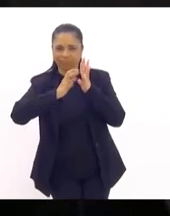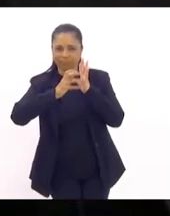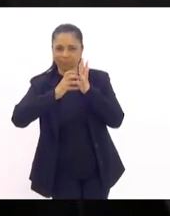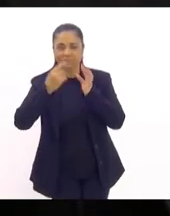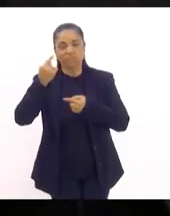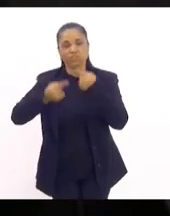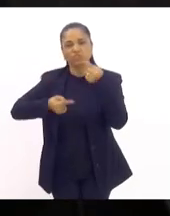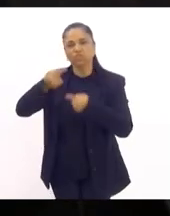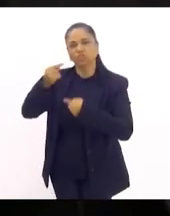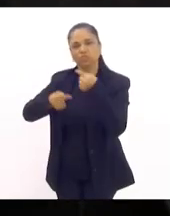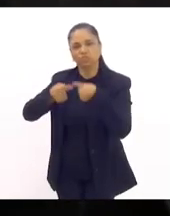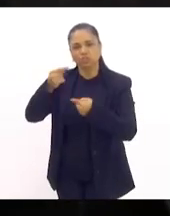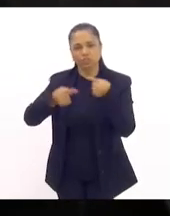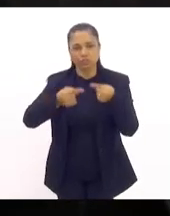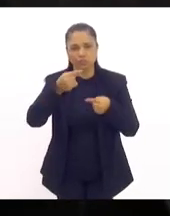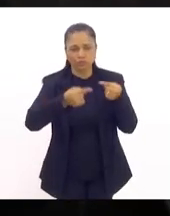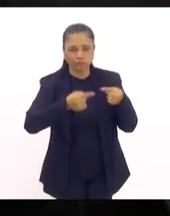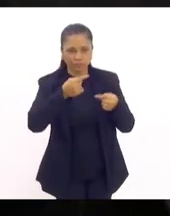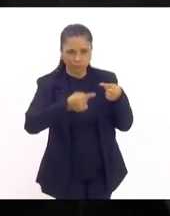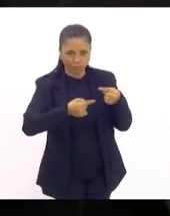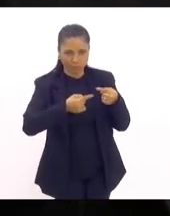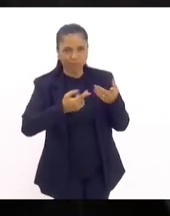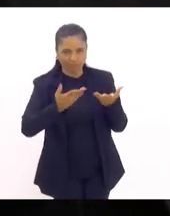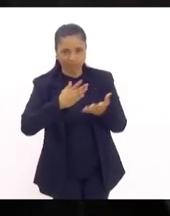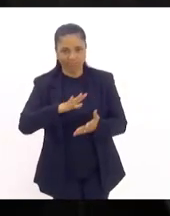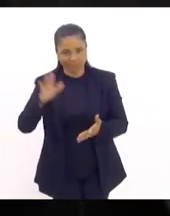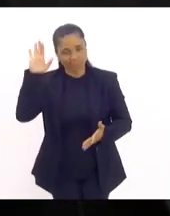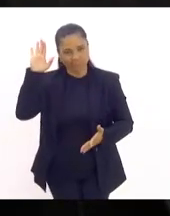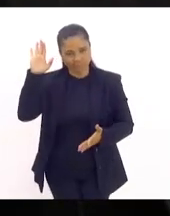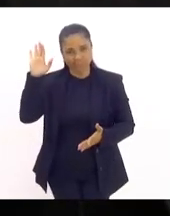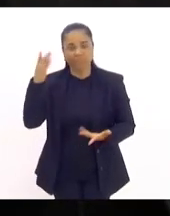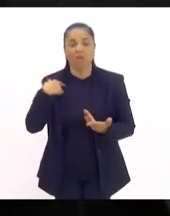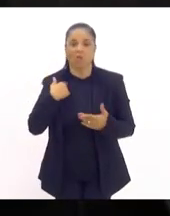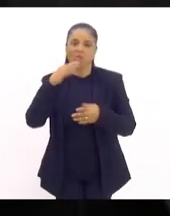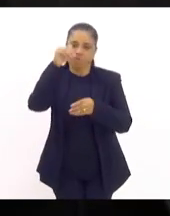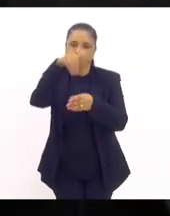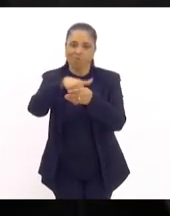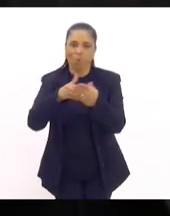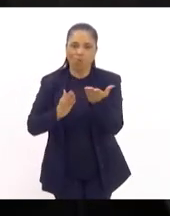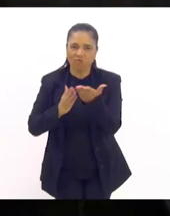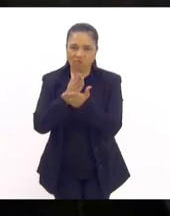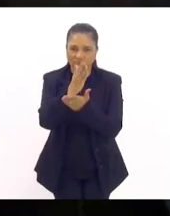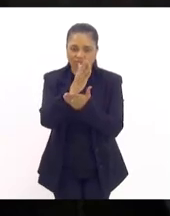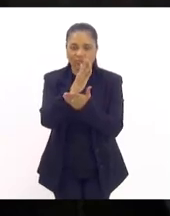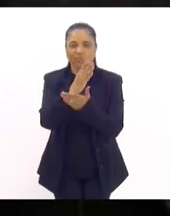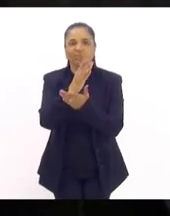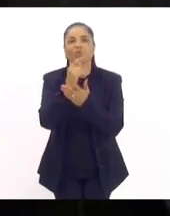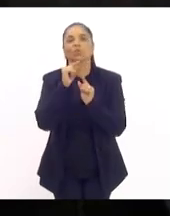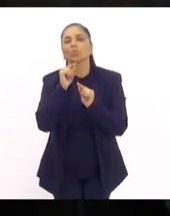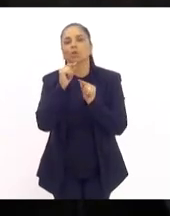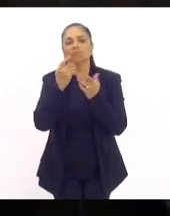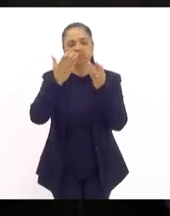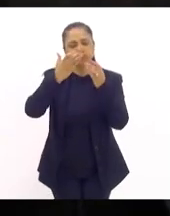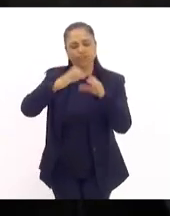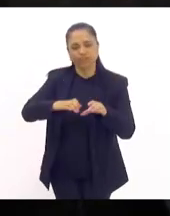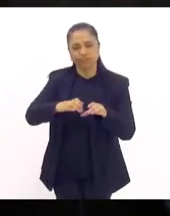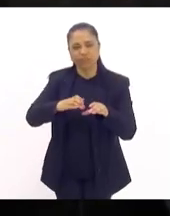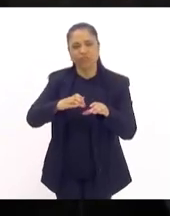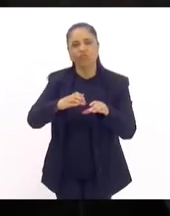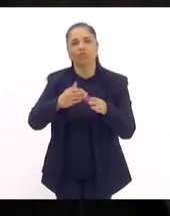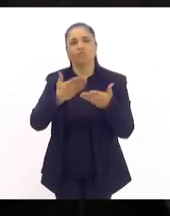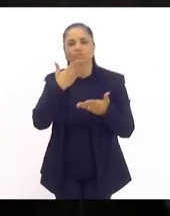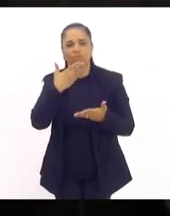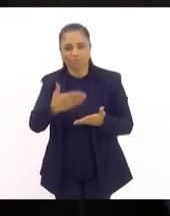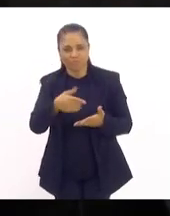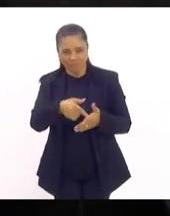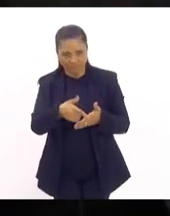pleitos eleitorais. Mas estou votando favoravelmente e sempre a favor do concurso público, em